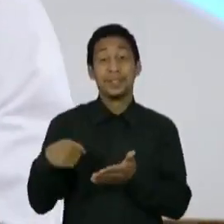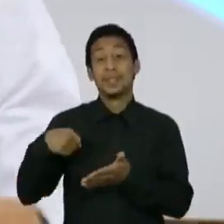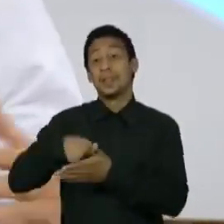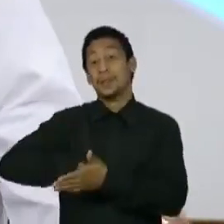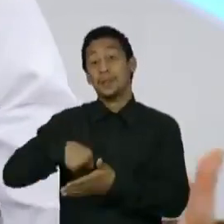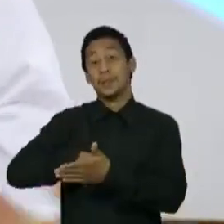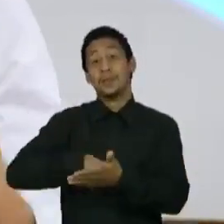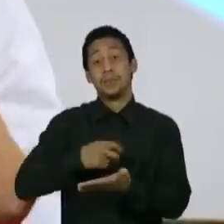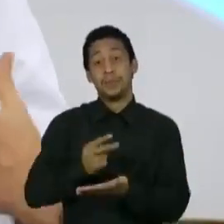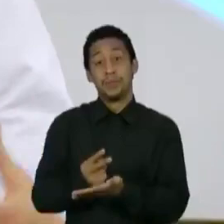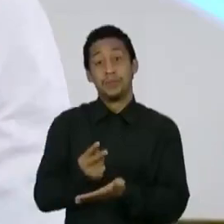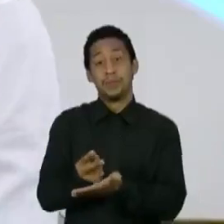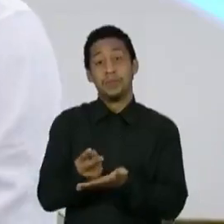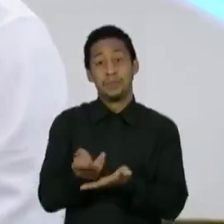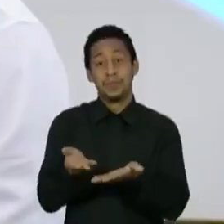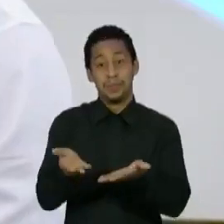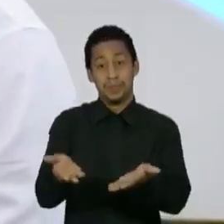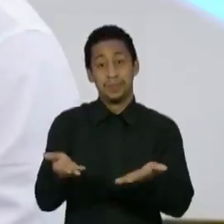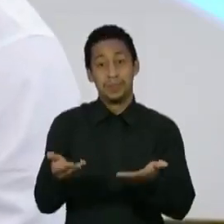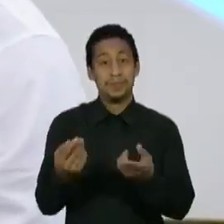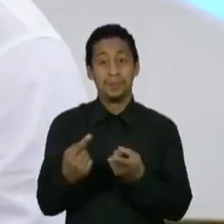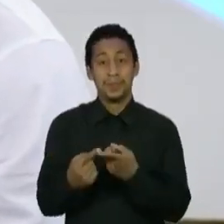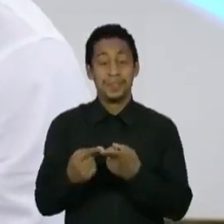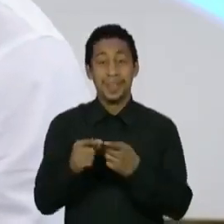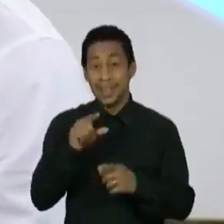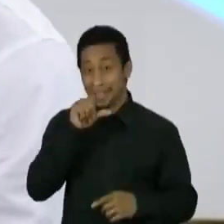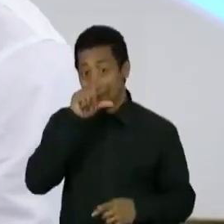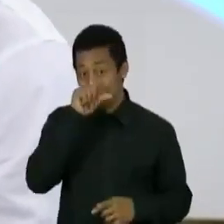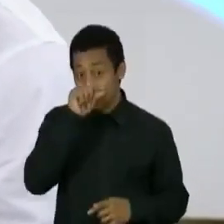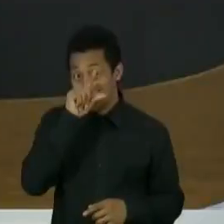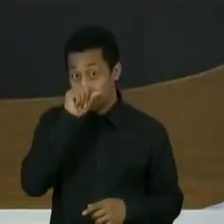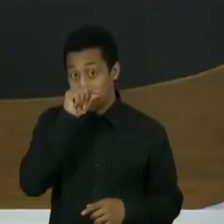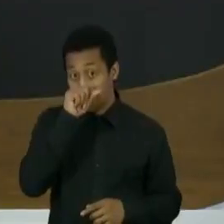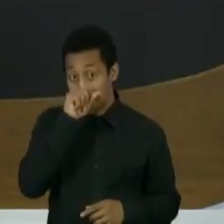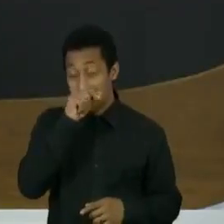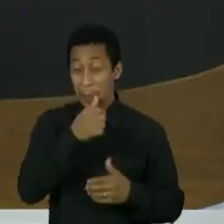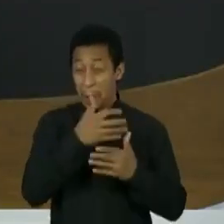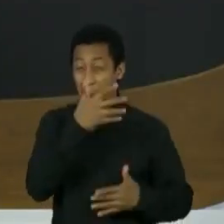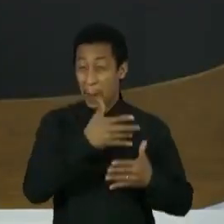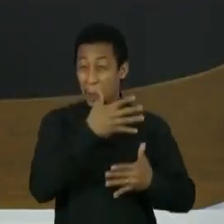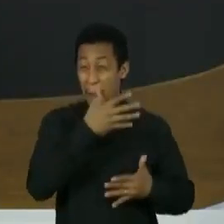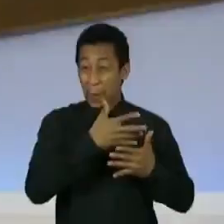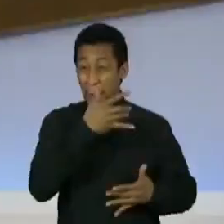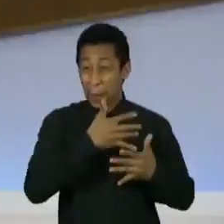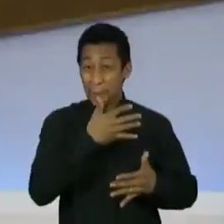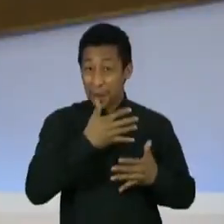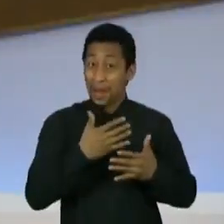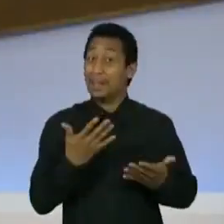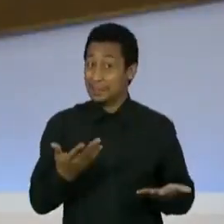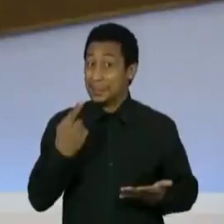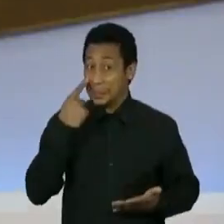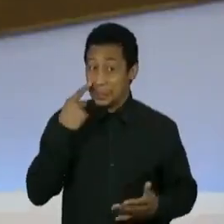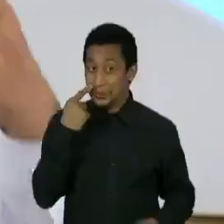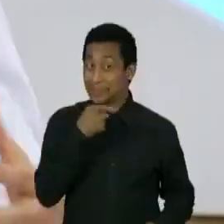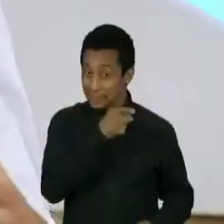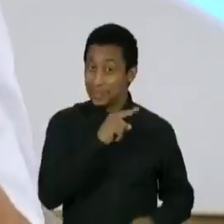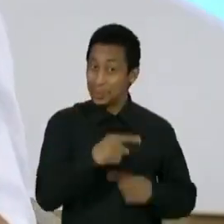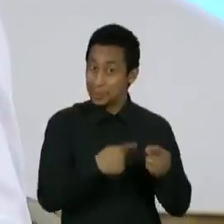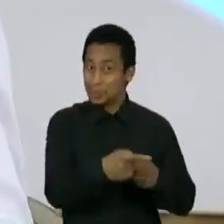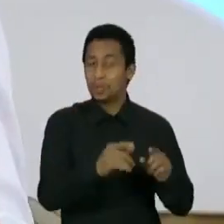né que a gente tá tranquilo o Twitter aí ele tá bom Eu imagino que falta comendo